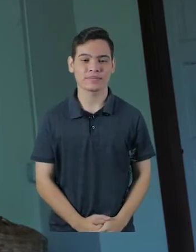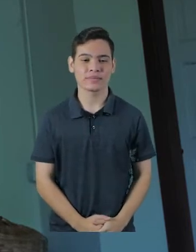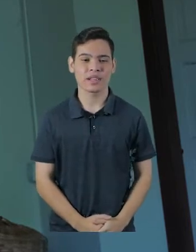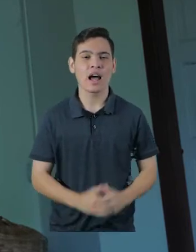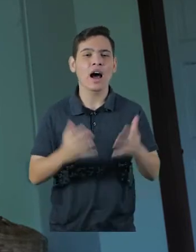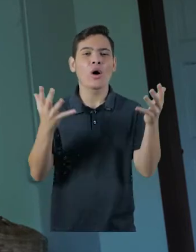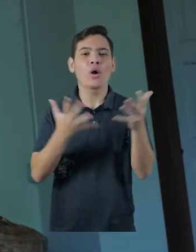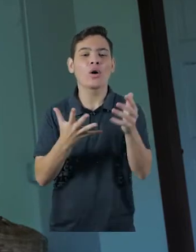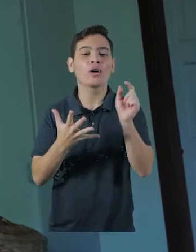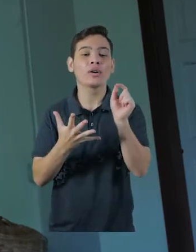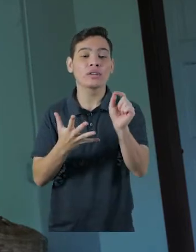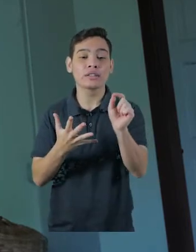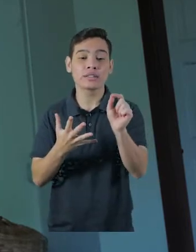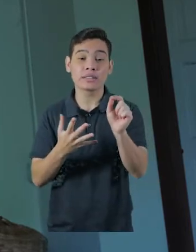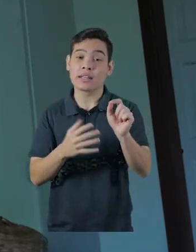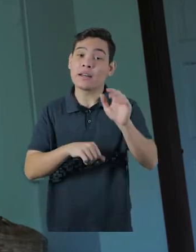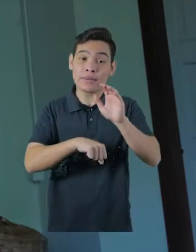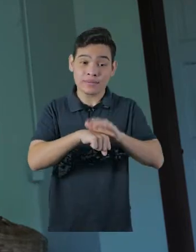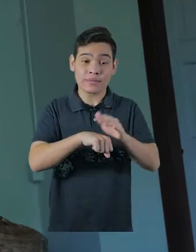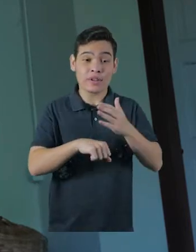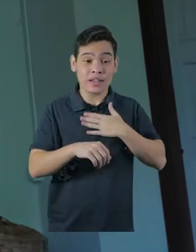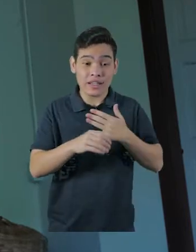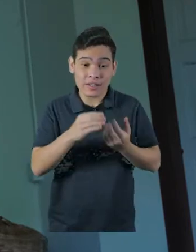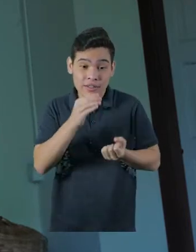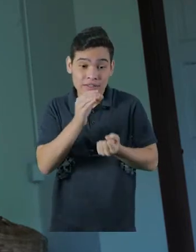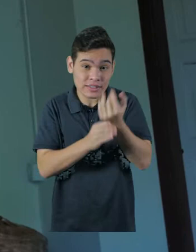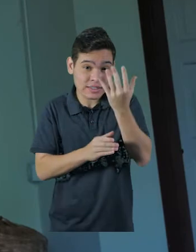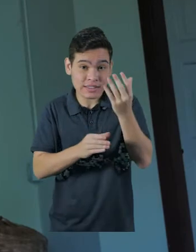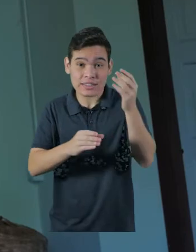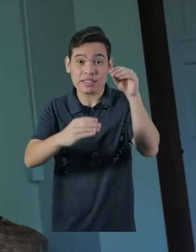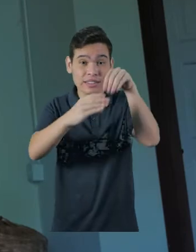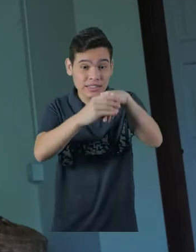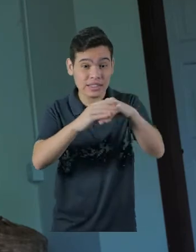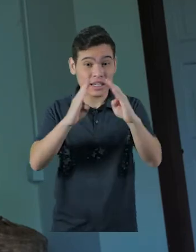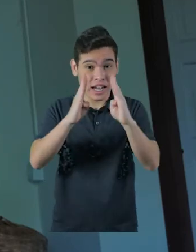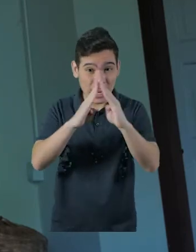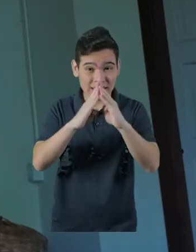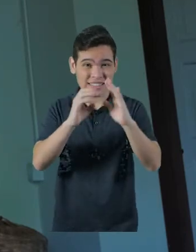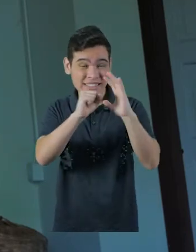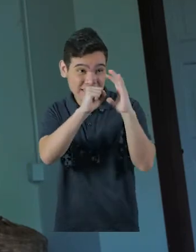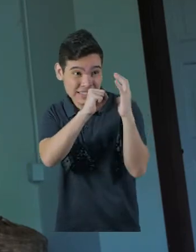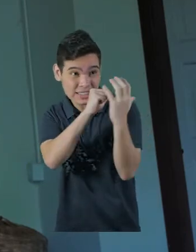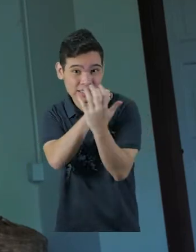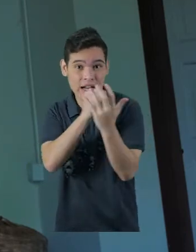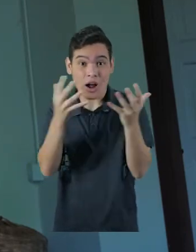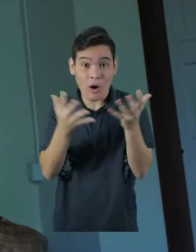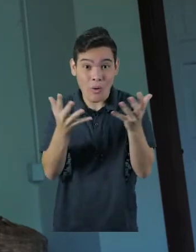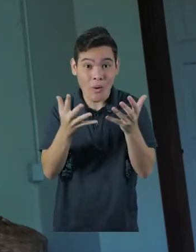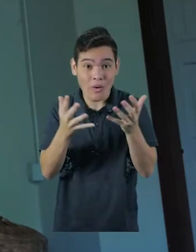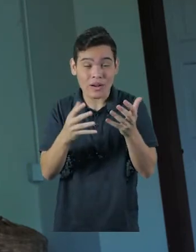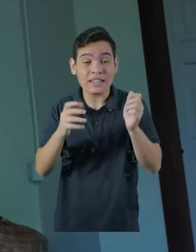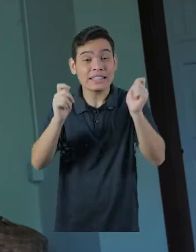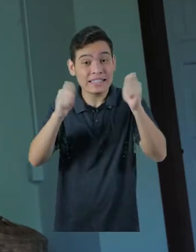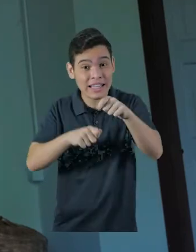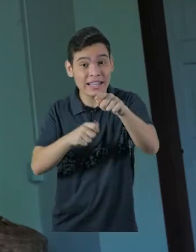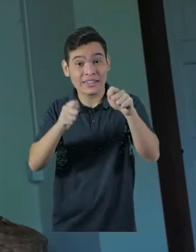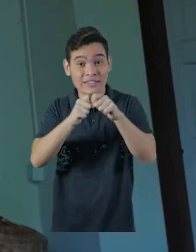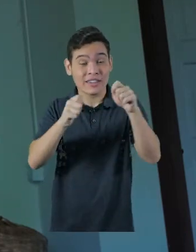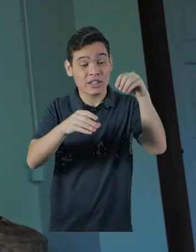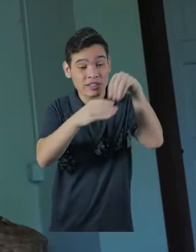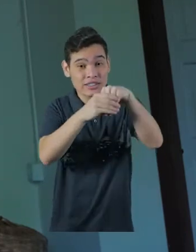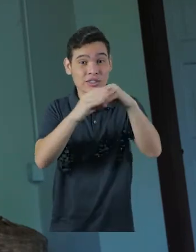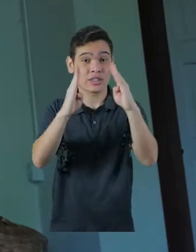uma ideia que eu desenvolvi para ser feita em casa durante a quarentena, durante esses momentos de